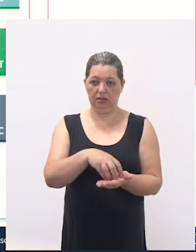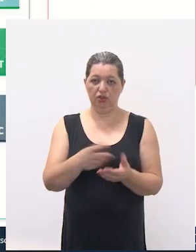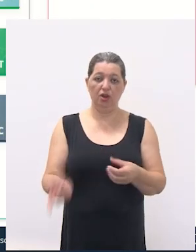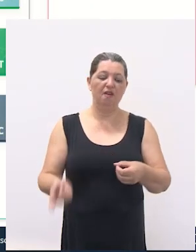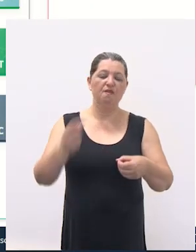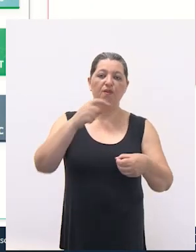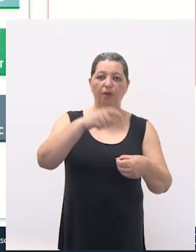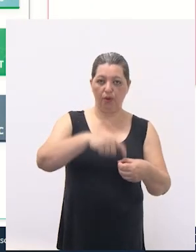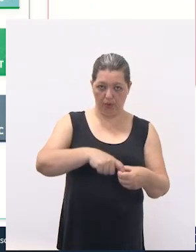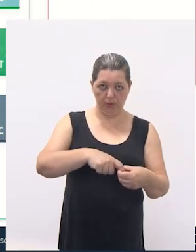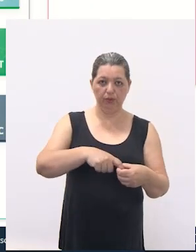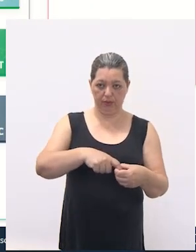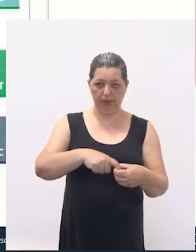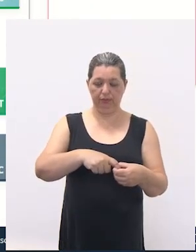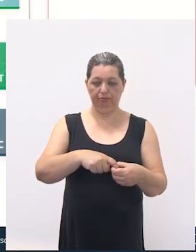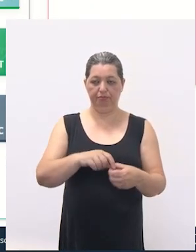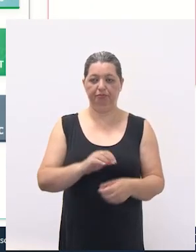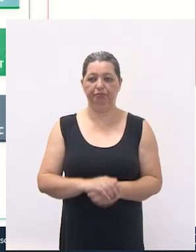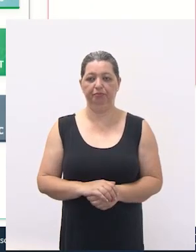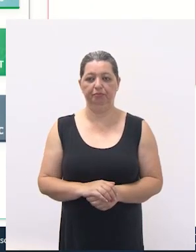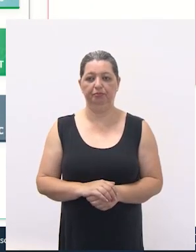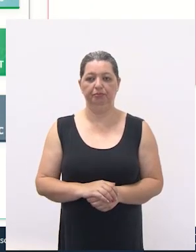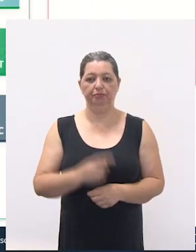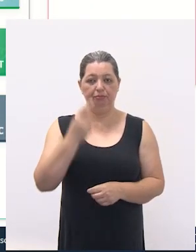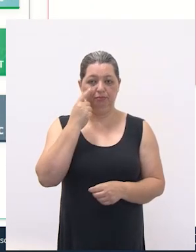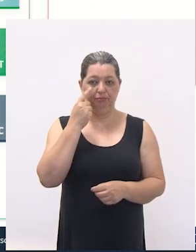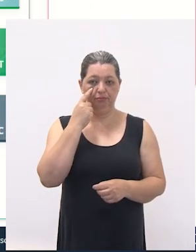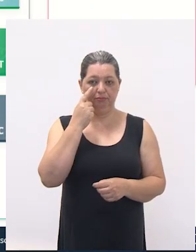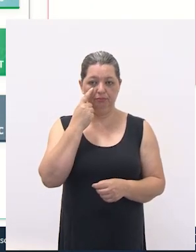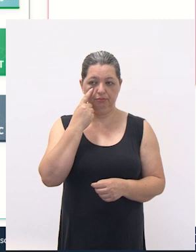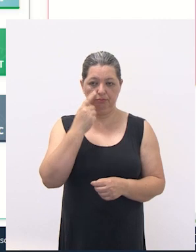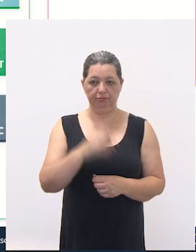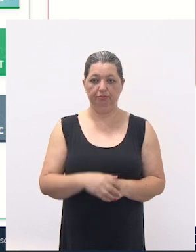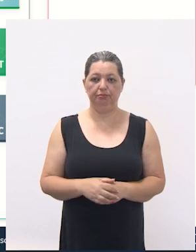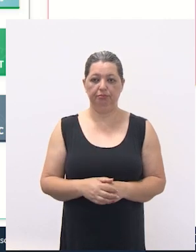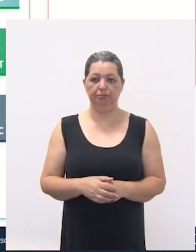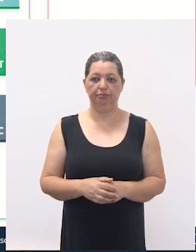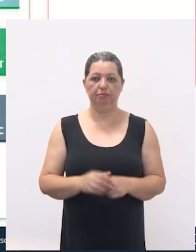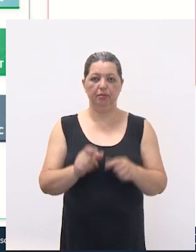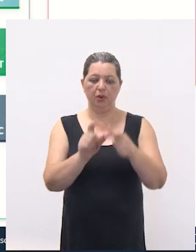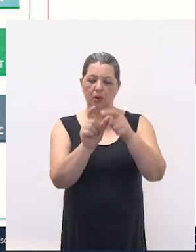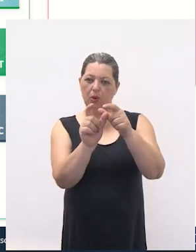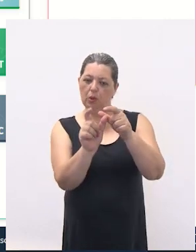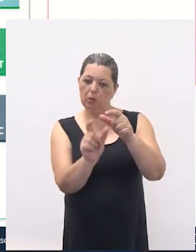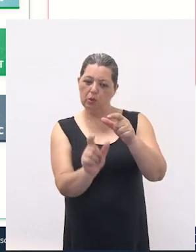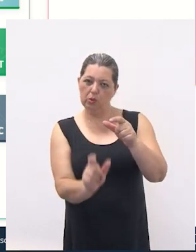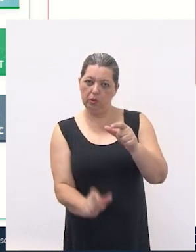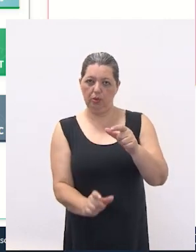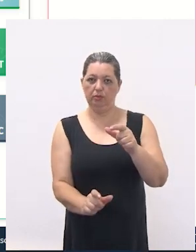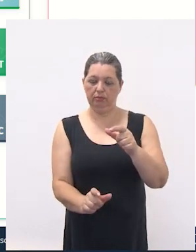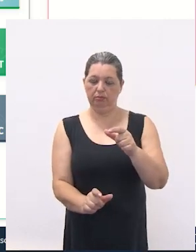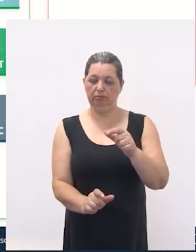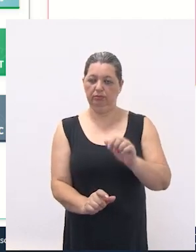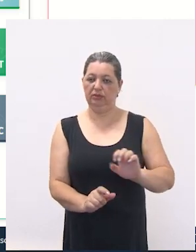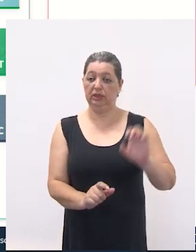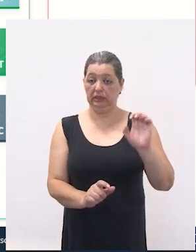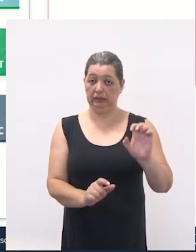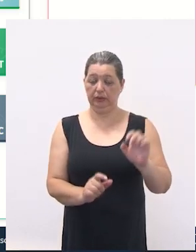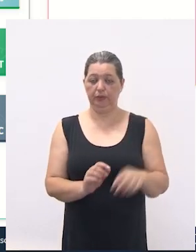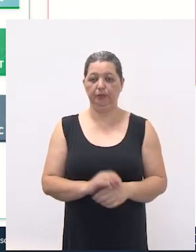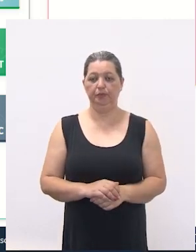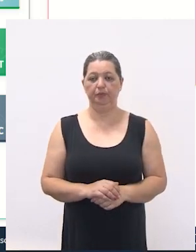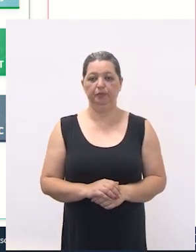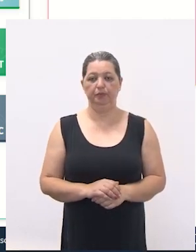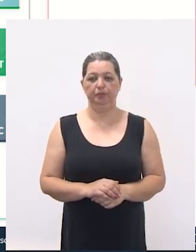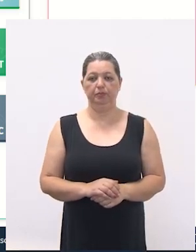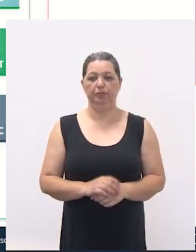na sede, né, depois de logado, a gente vem aqui, ó, tem as barrinhas aqui no canto esquerdo, a gente vem